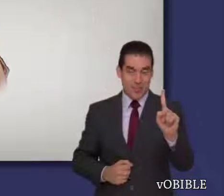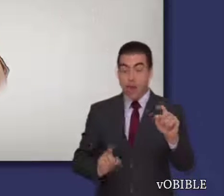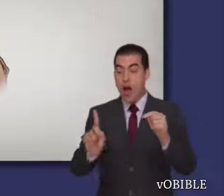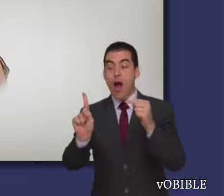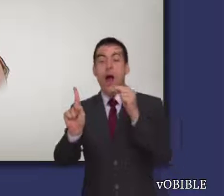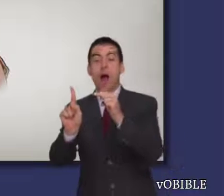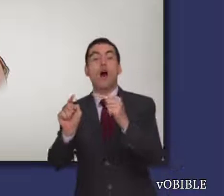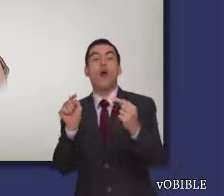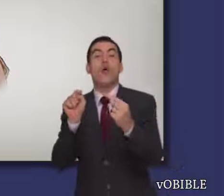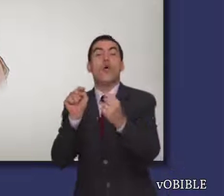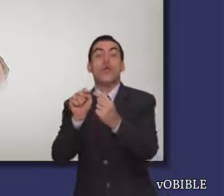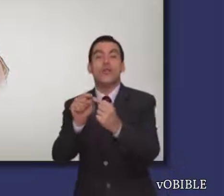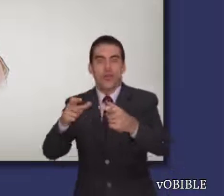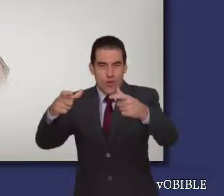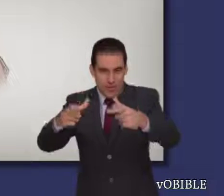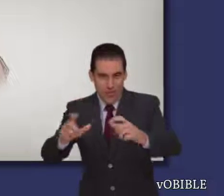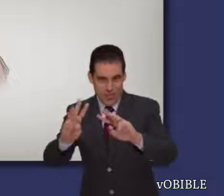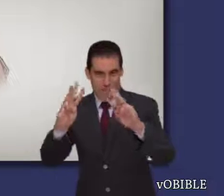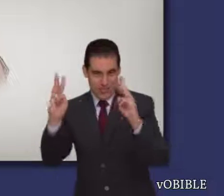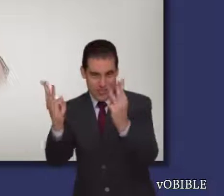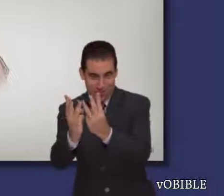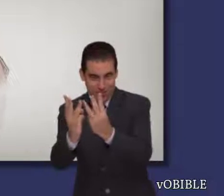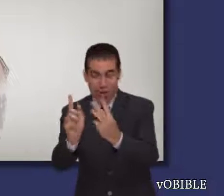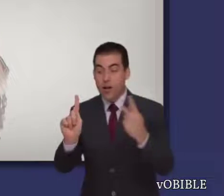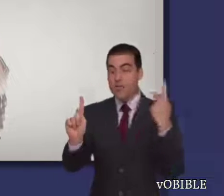Agar e Ismael representam a Jerusalém terrestre e seus